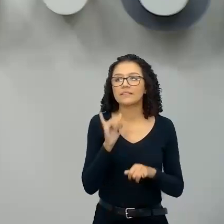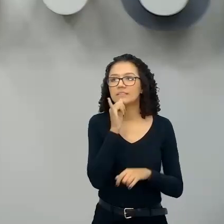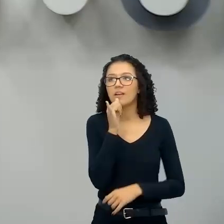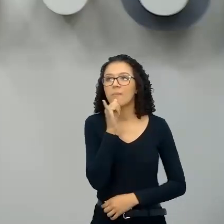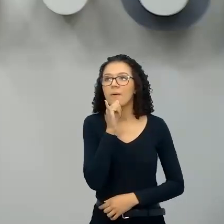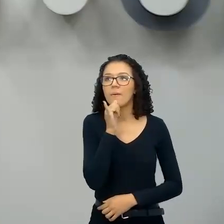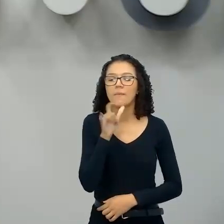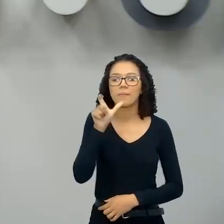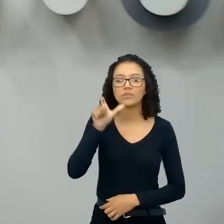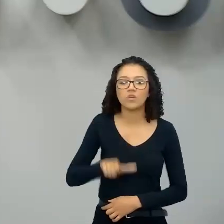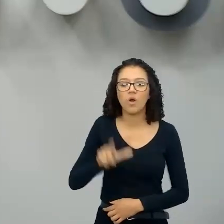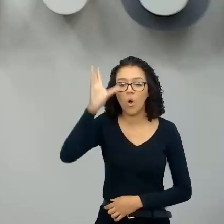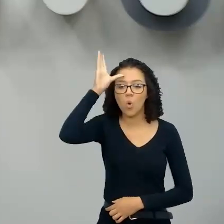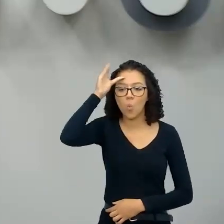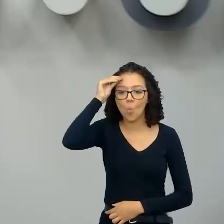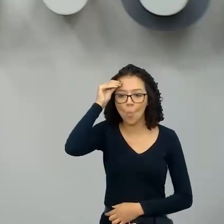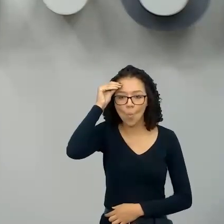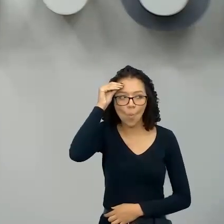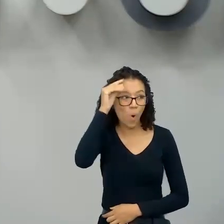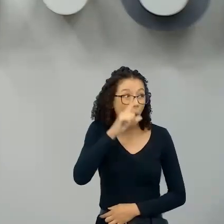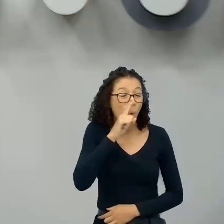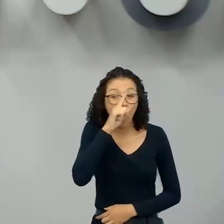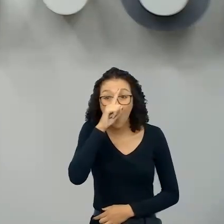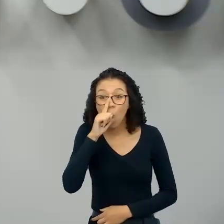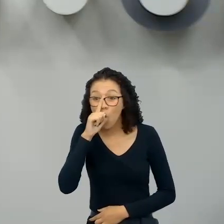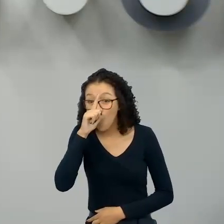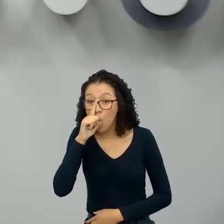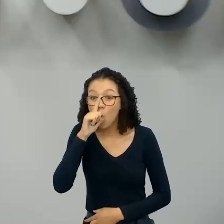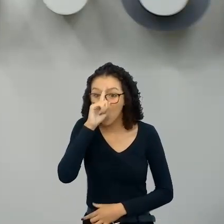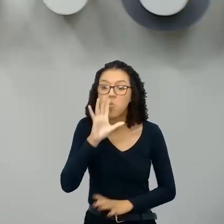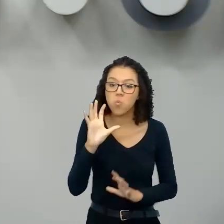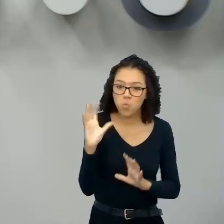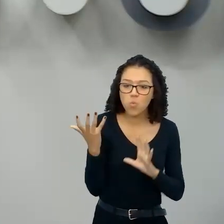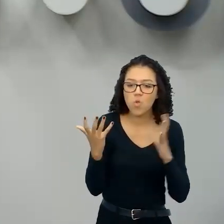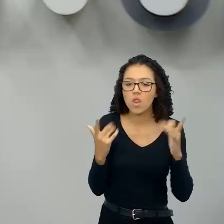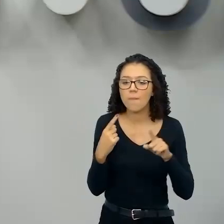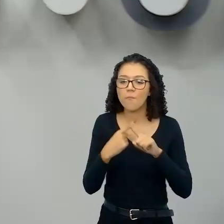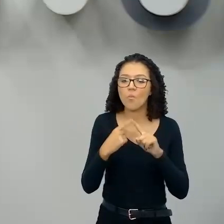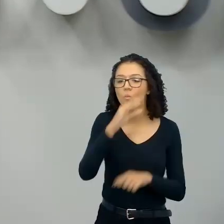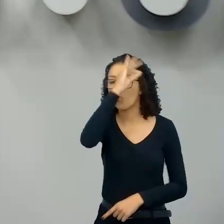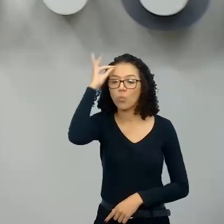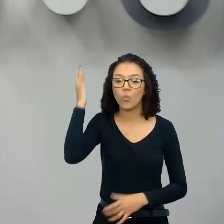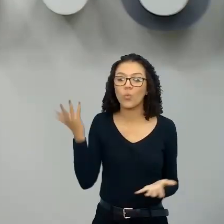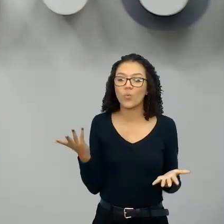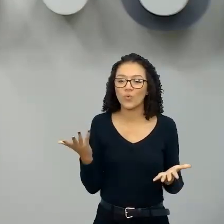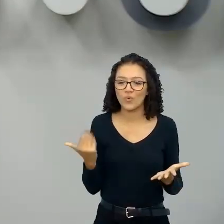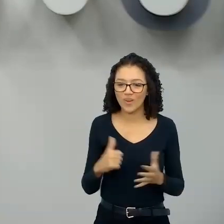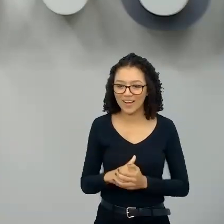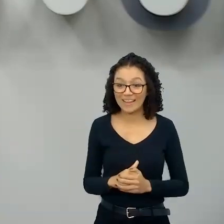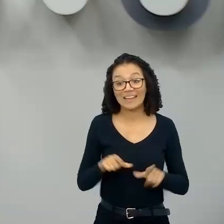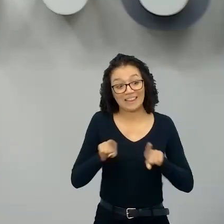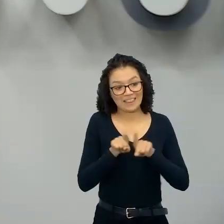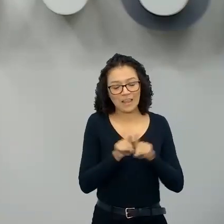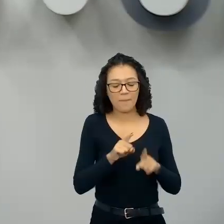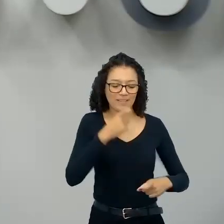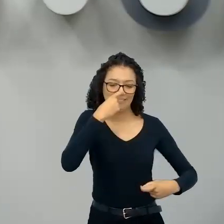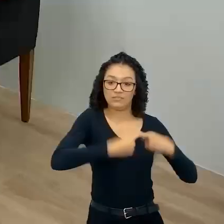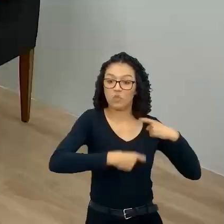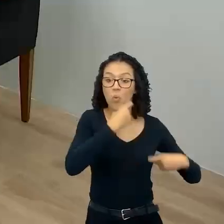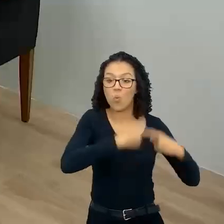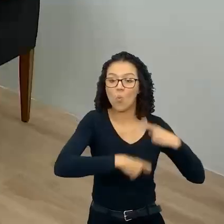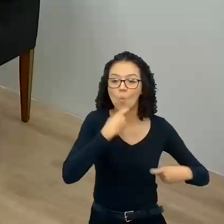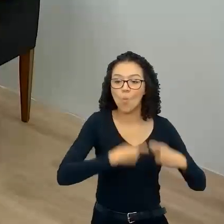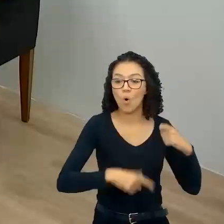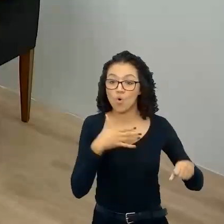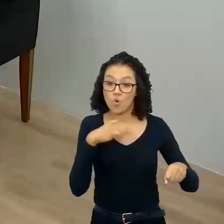rua, distante, né, correndo sérios riscos, inclusive de situações de assédio sexual, por exemplo.